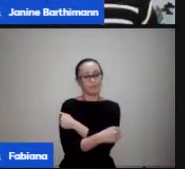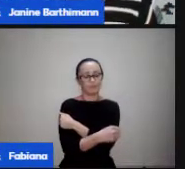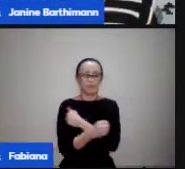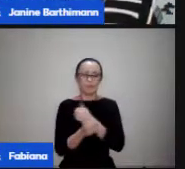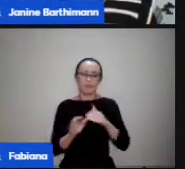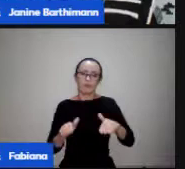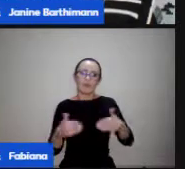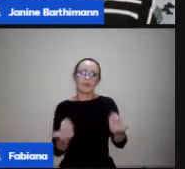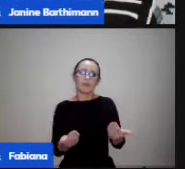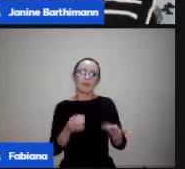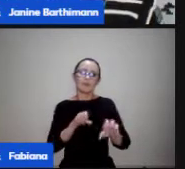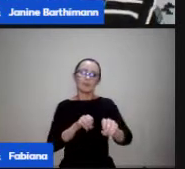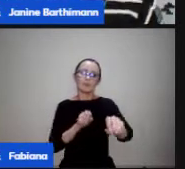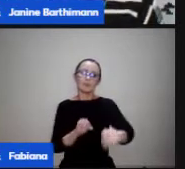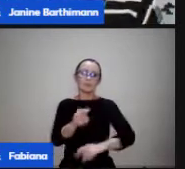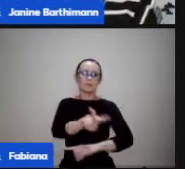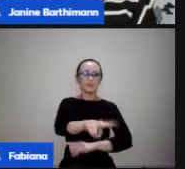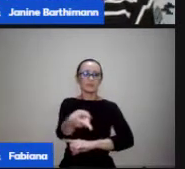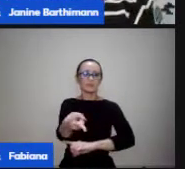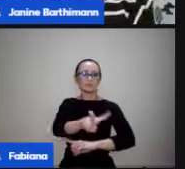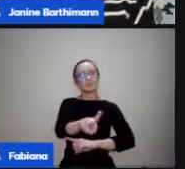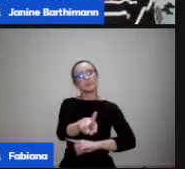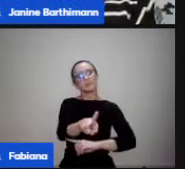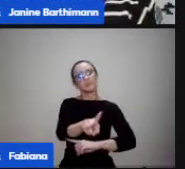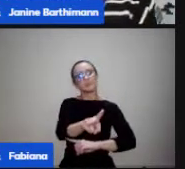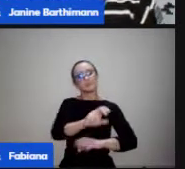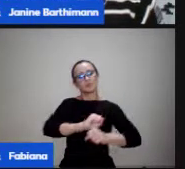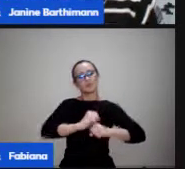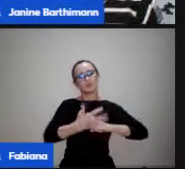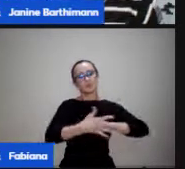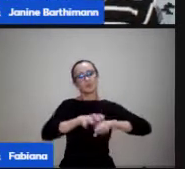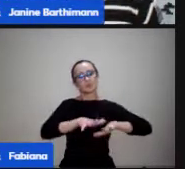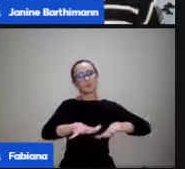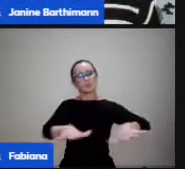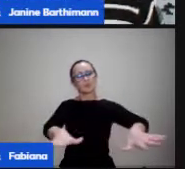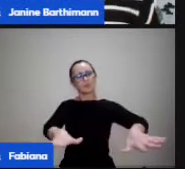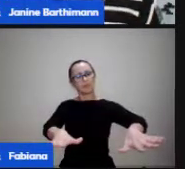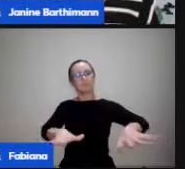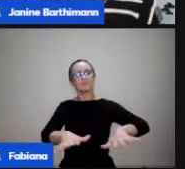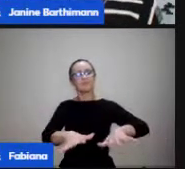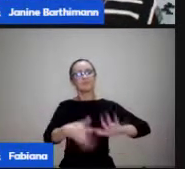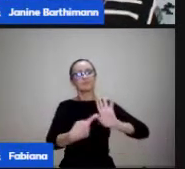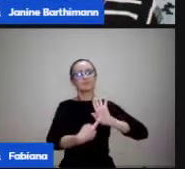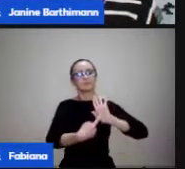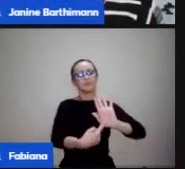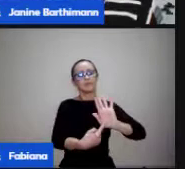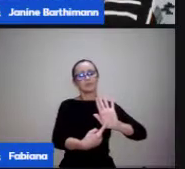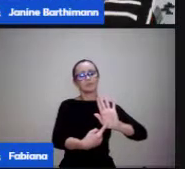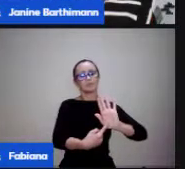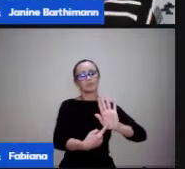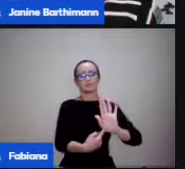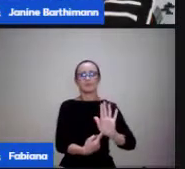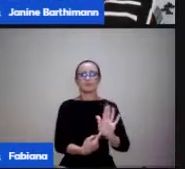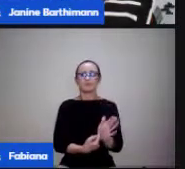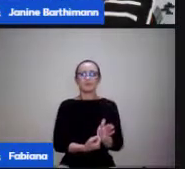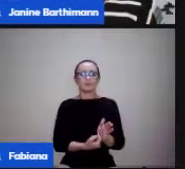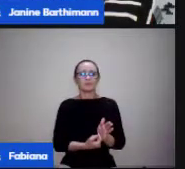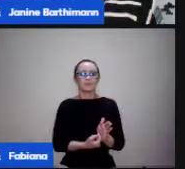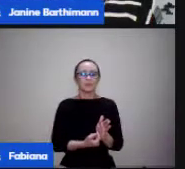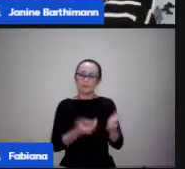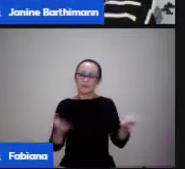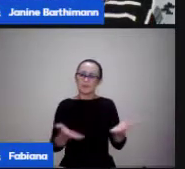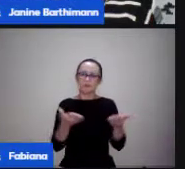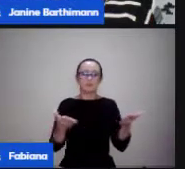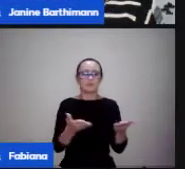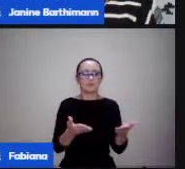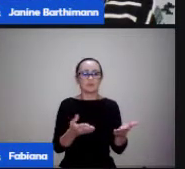ensino híbrido com a pandemia, né, mostra um pouquinho, traz essa alegria, deu muito trabalho para